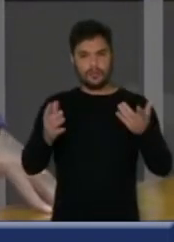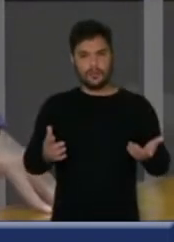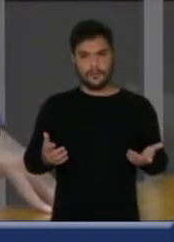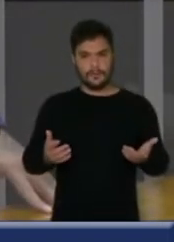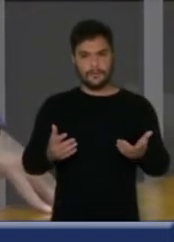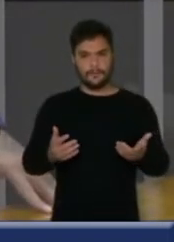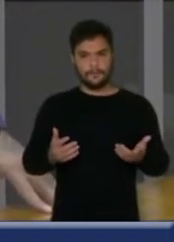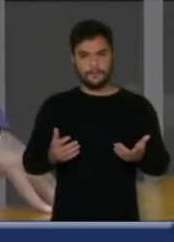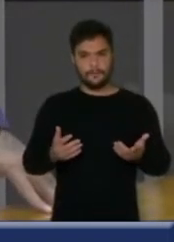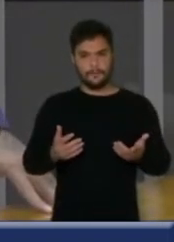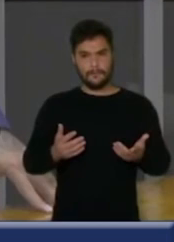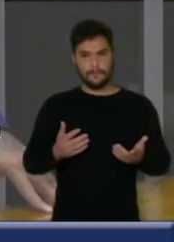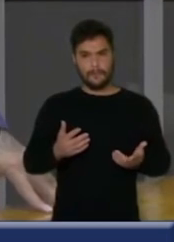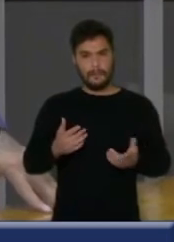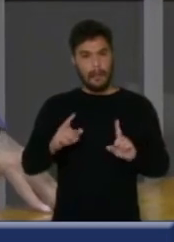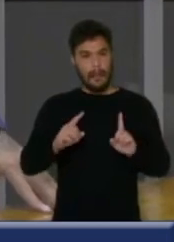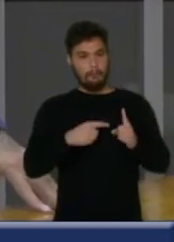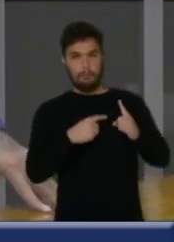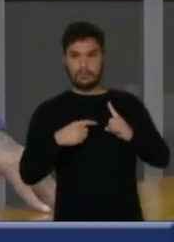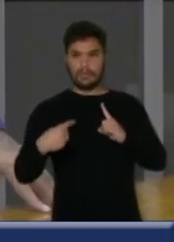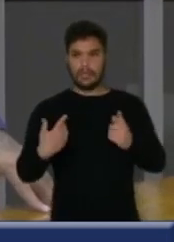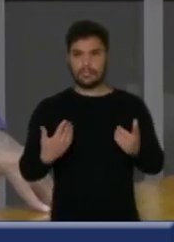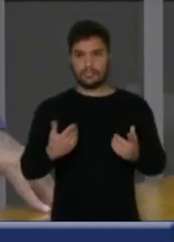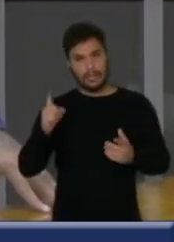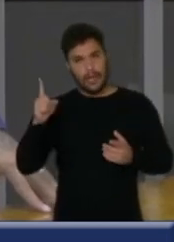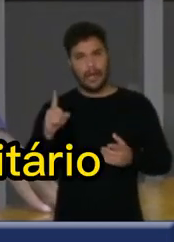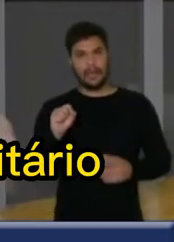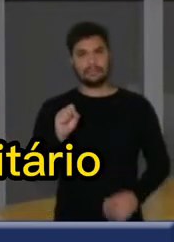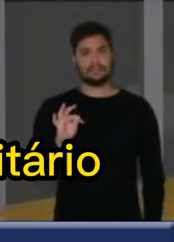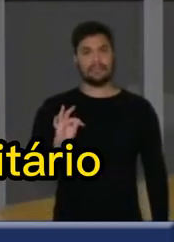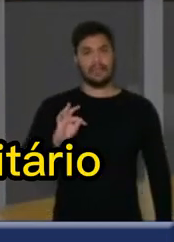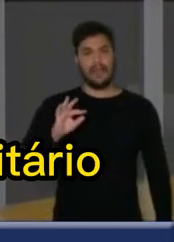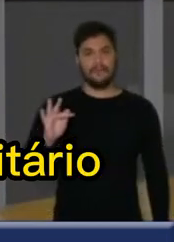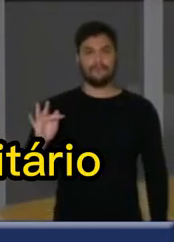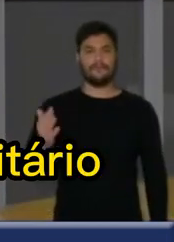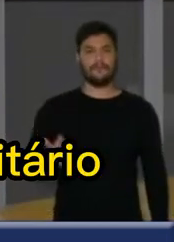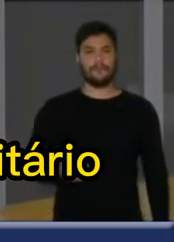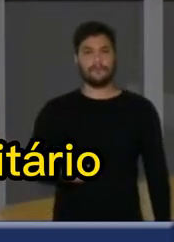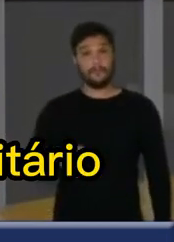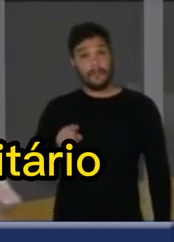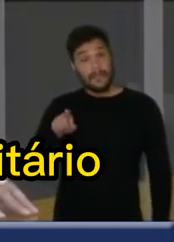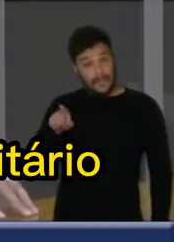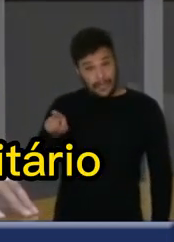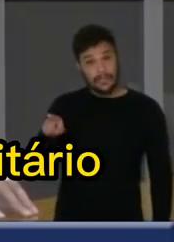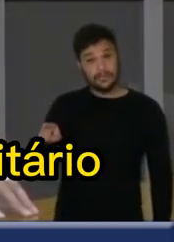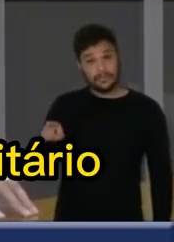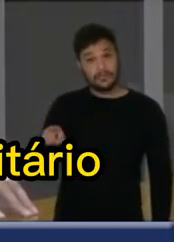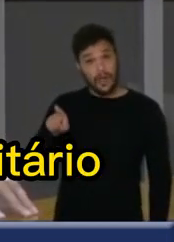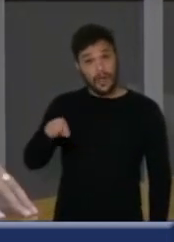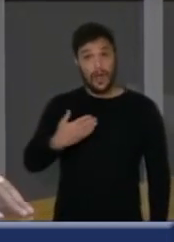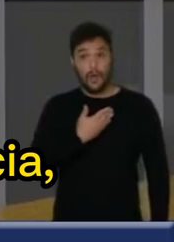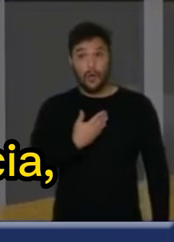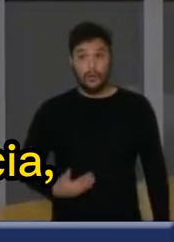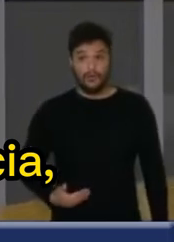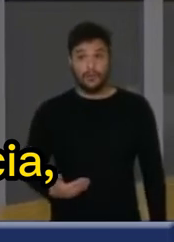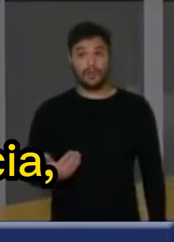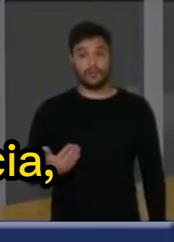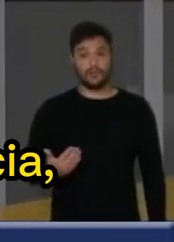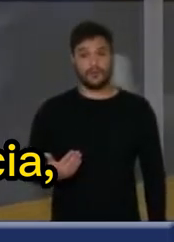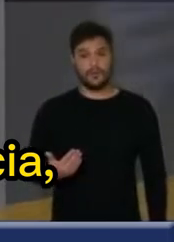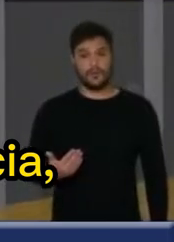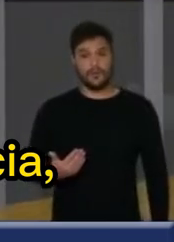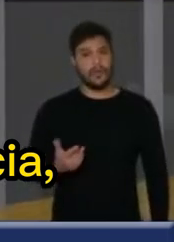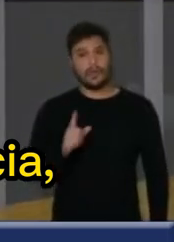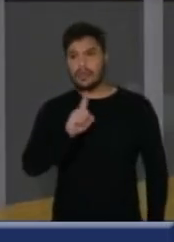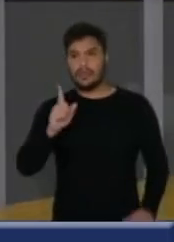para poder nos perseguir no judiciário. Esse é o tipo de governo totalitário que não